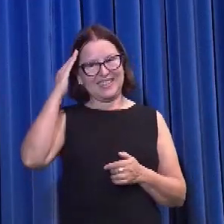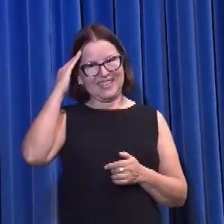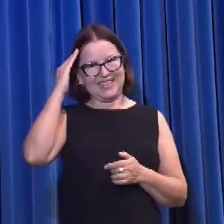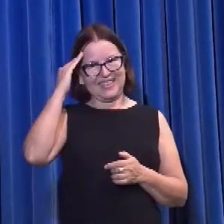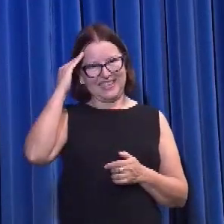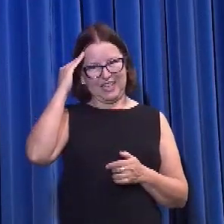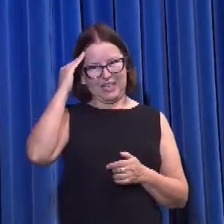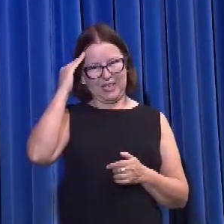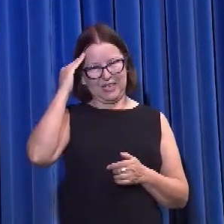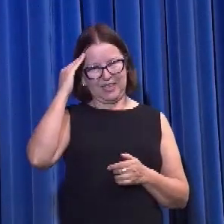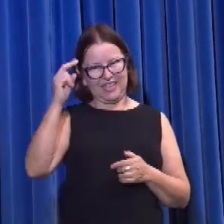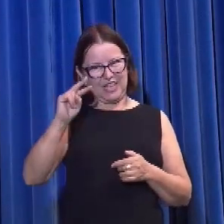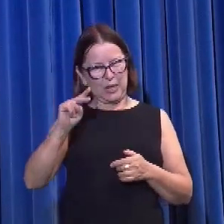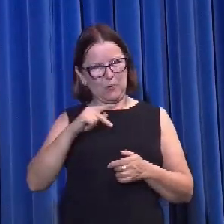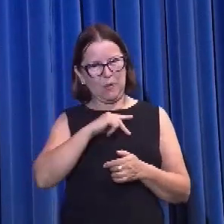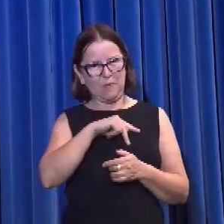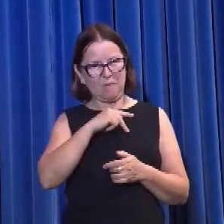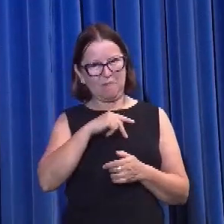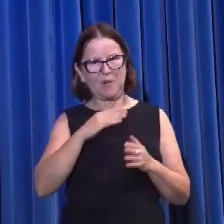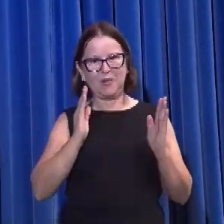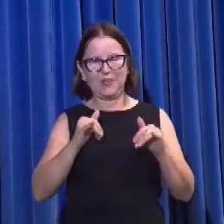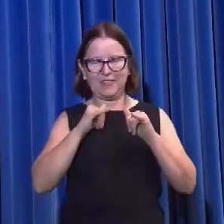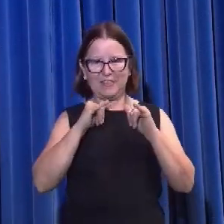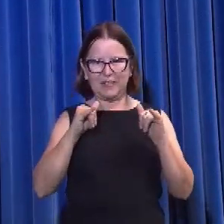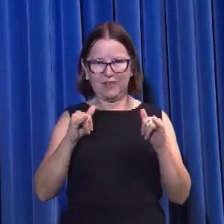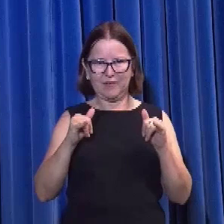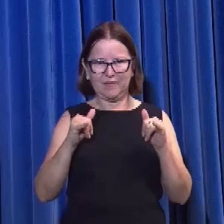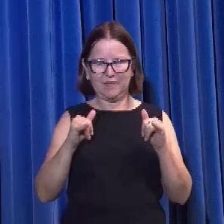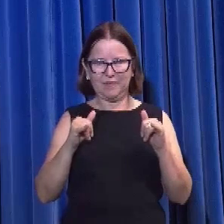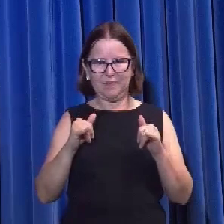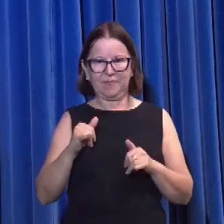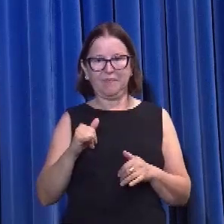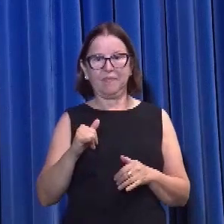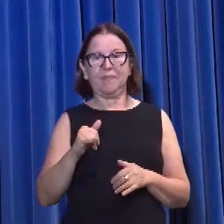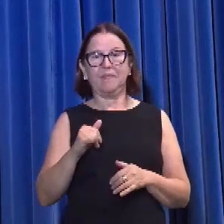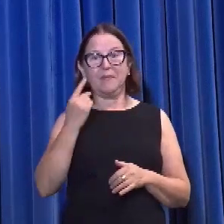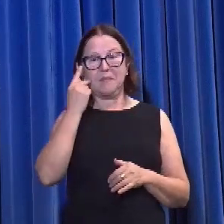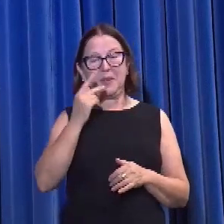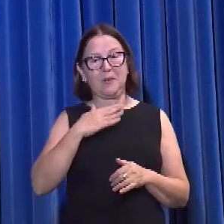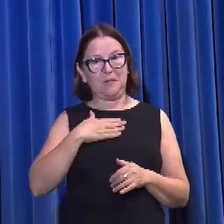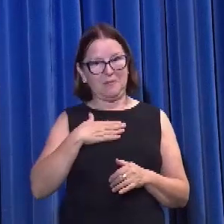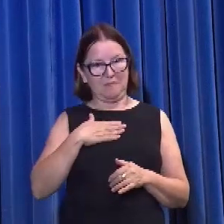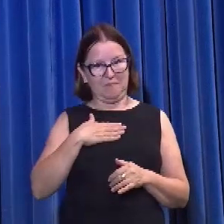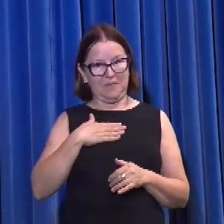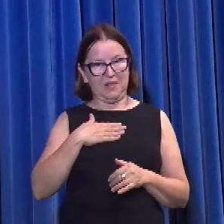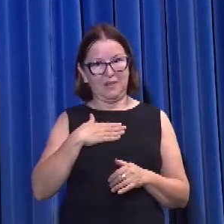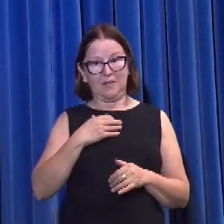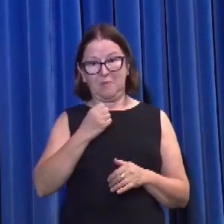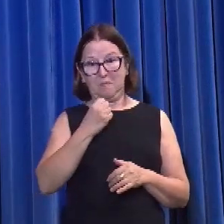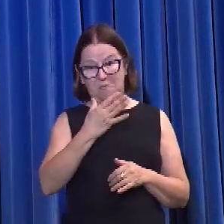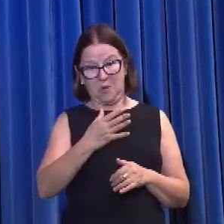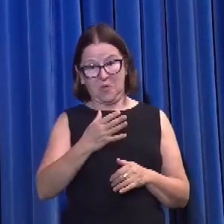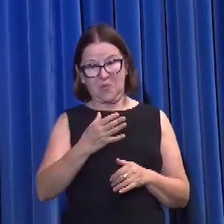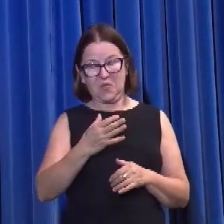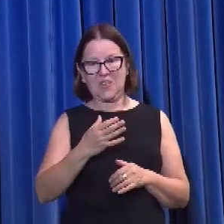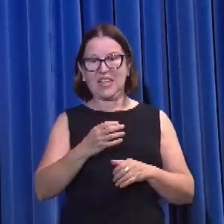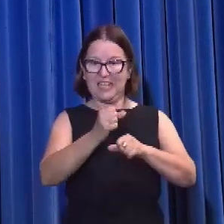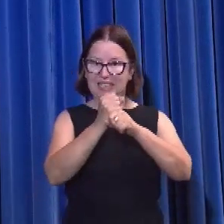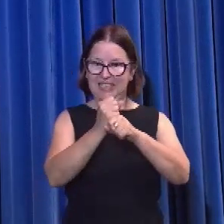como diz Paulo em Filipenses, a mim não me desgosta, e é segurança para vós outros, que